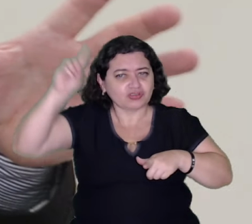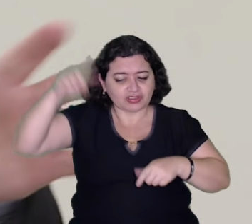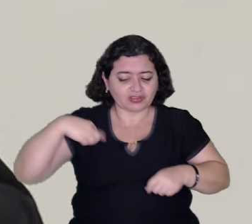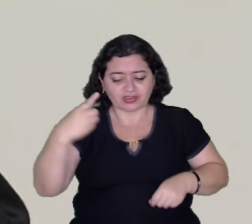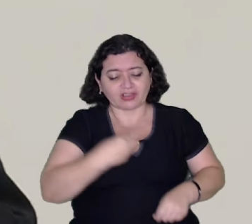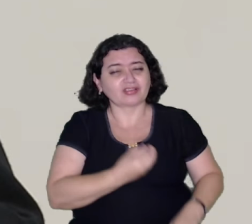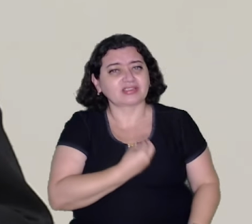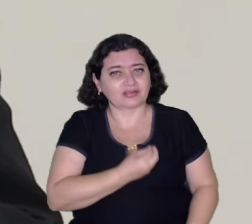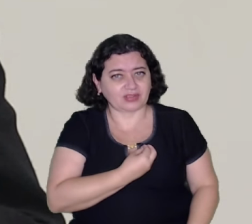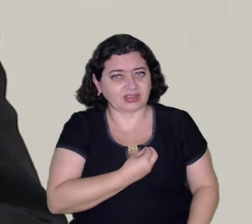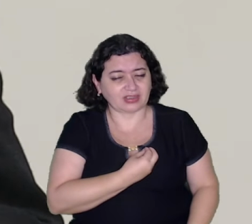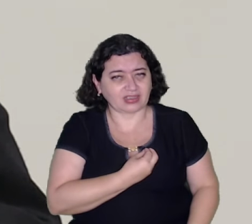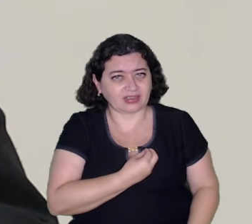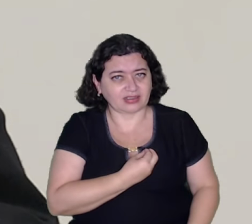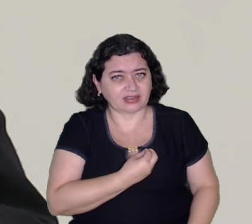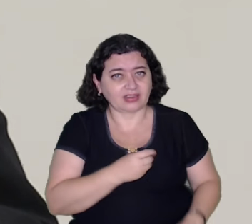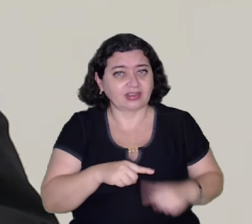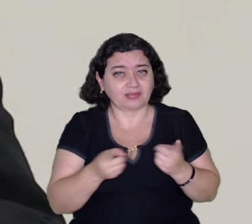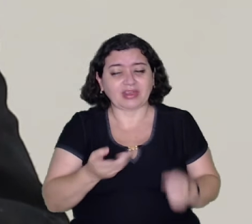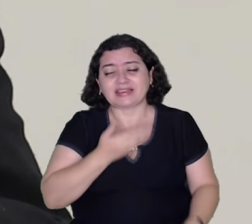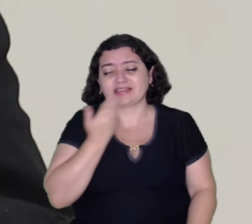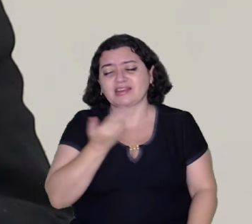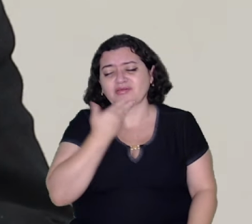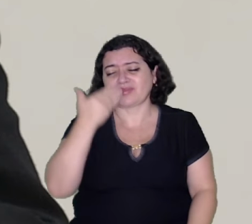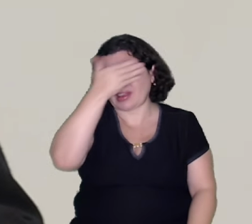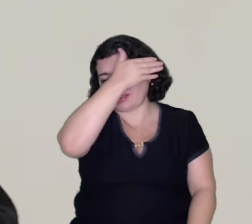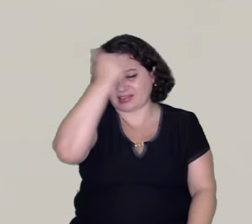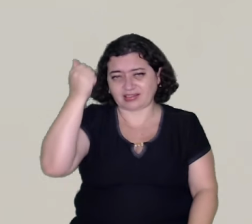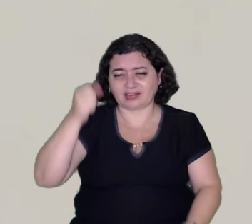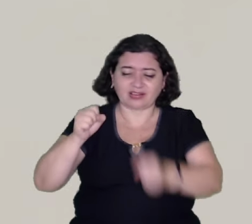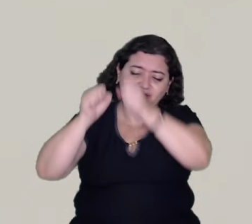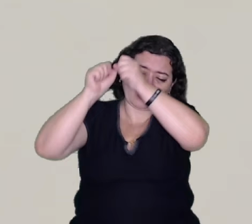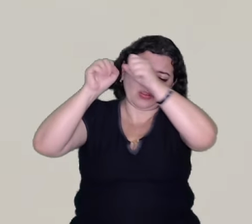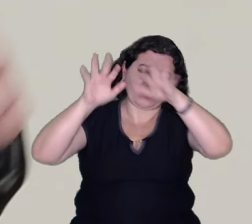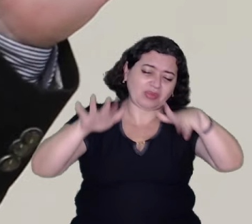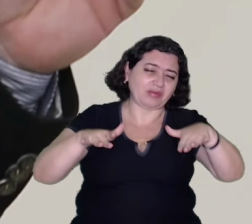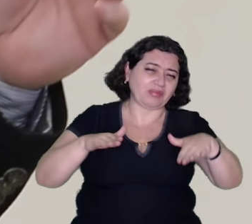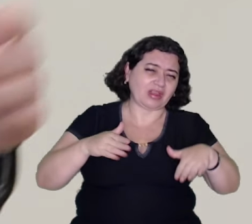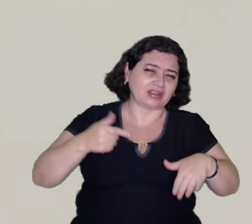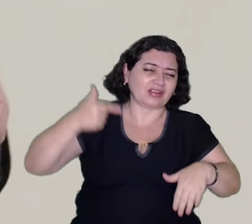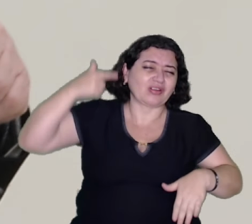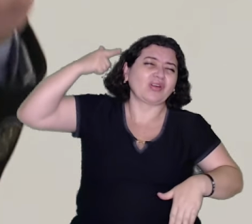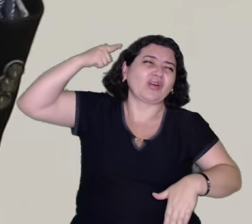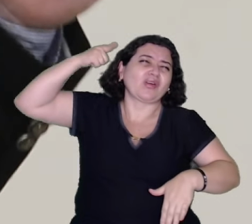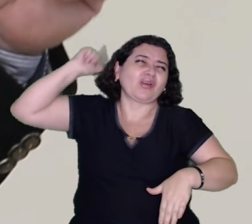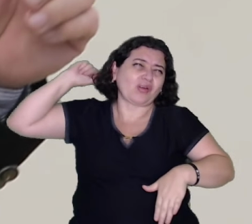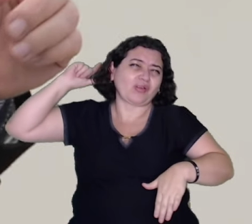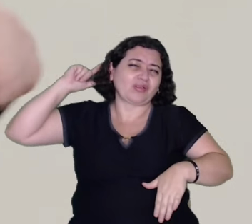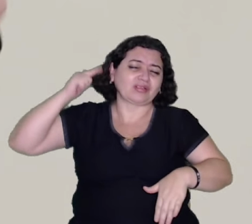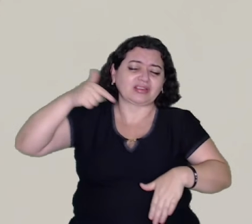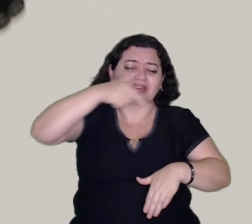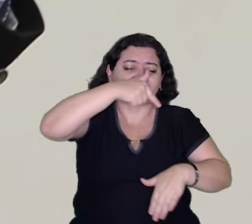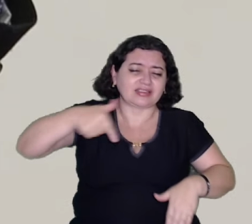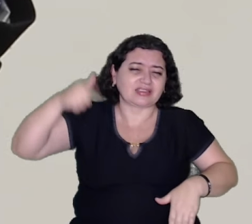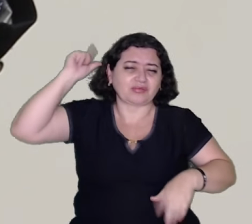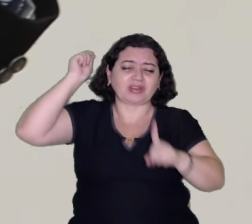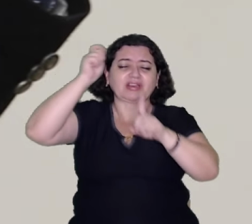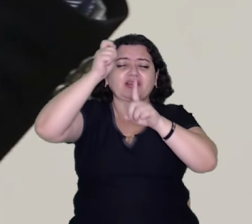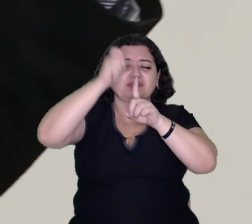uma facilidade, às vezes, de esquecer. Não é uma bênção que você recebeu já, mas foi ontem, foi a semana passada, foi o